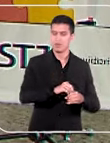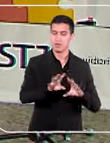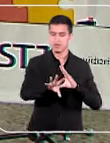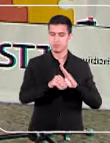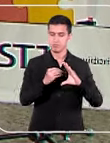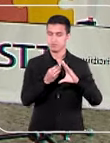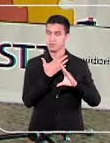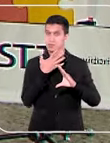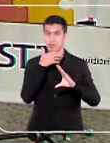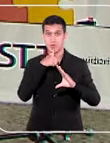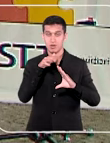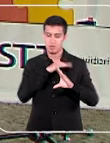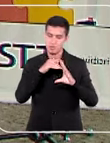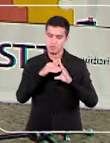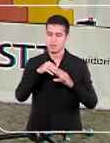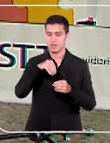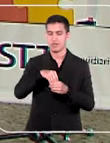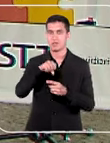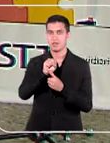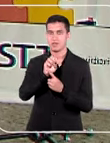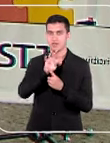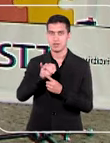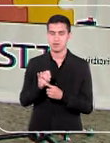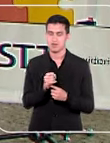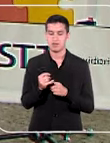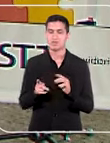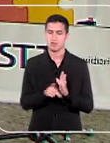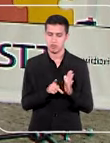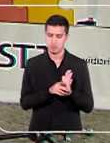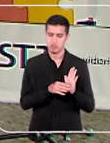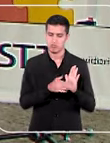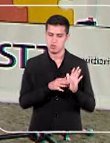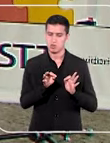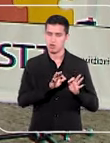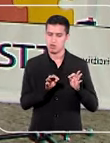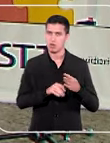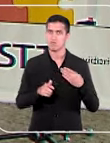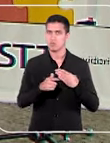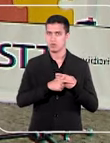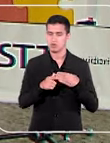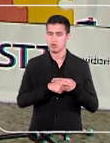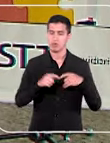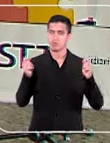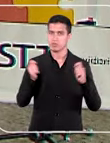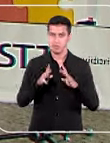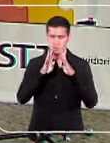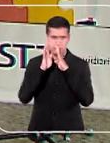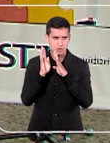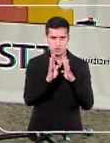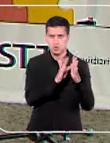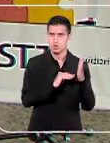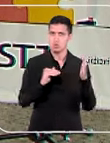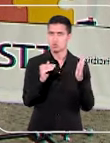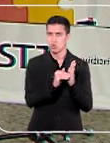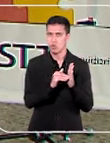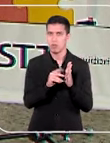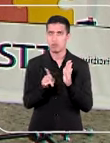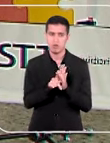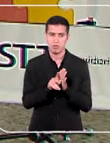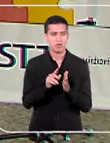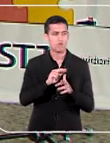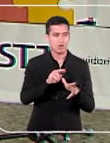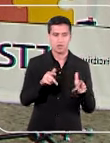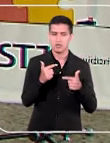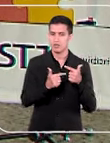a ouvidoria das mulheres no STJ, com o propósito de estabelecer um canal de escuta ativa para o recebimento